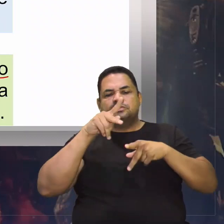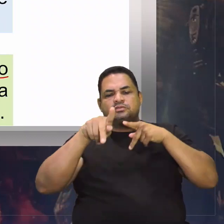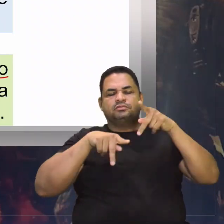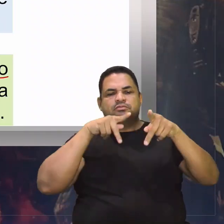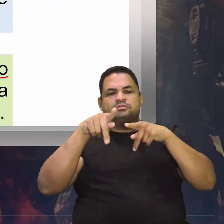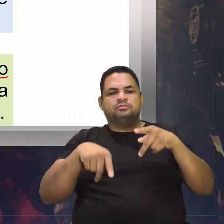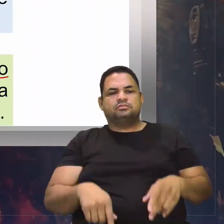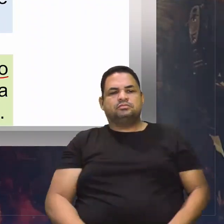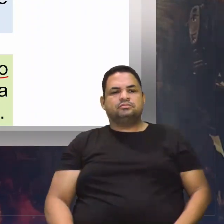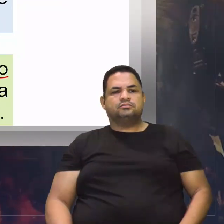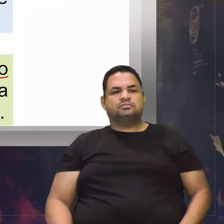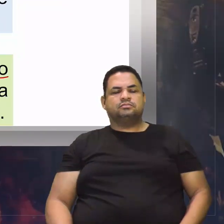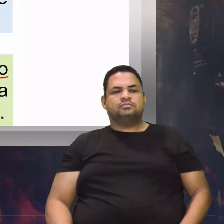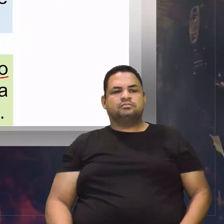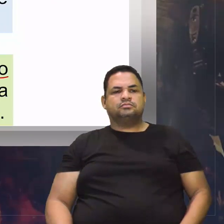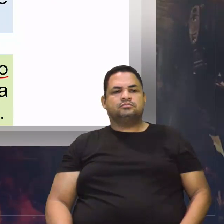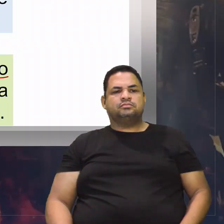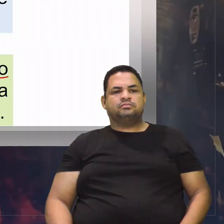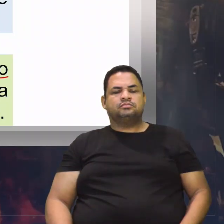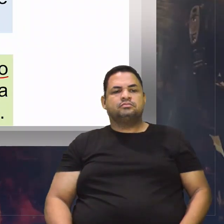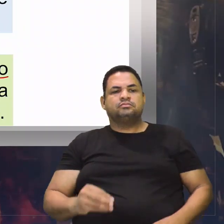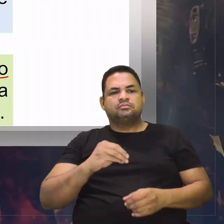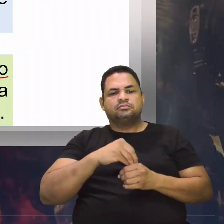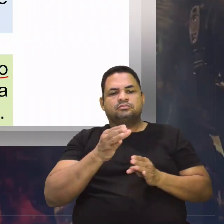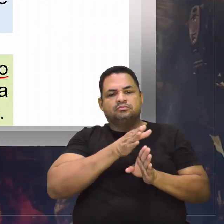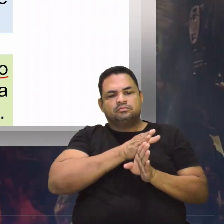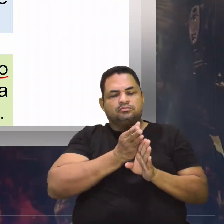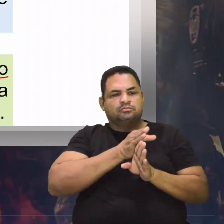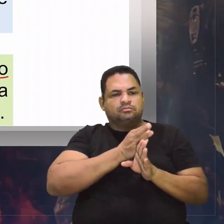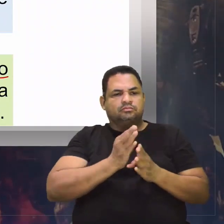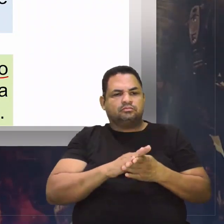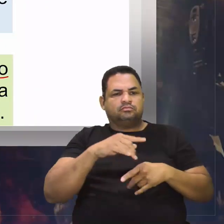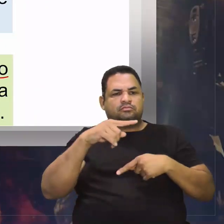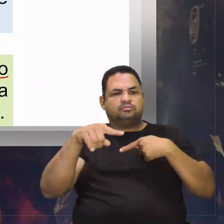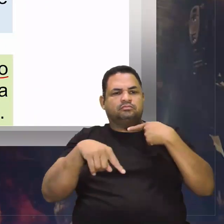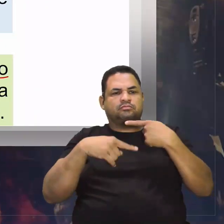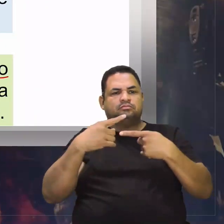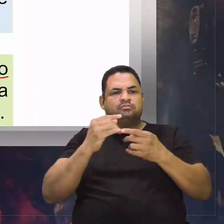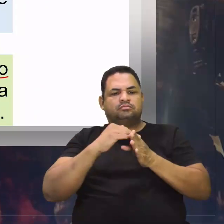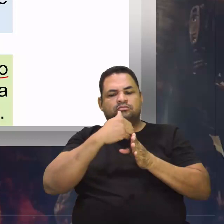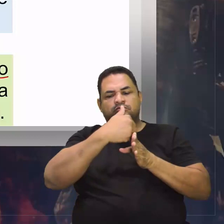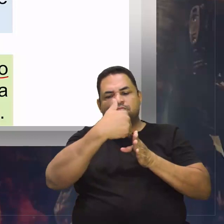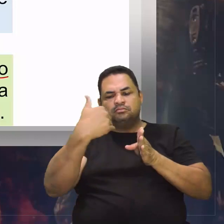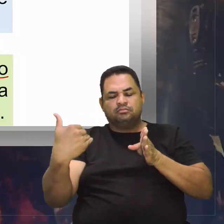civilização. Fora dessa fronteira, depois da cerca,